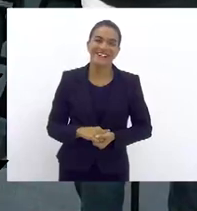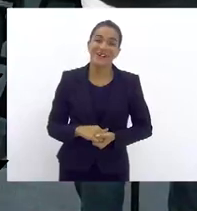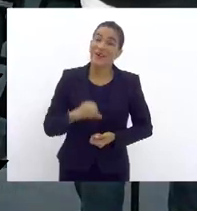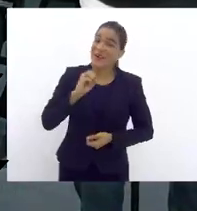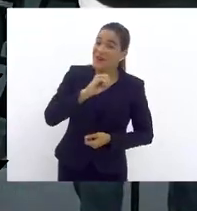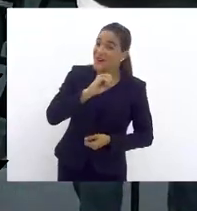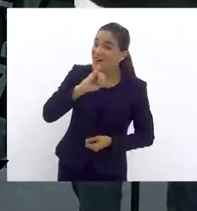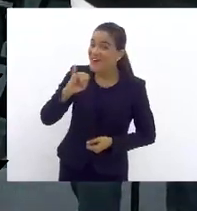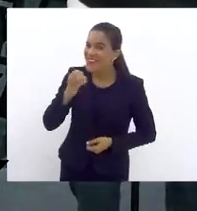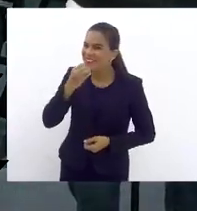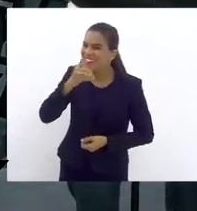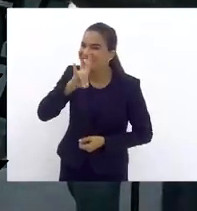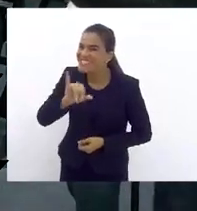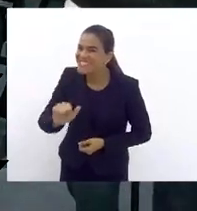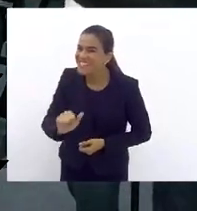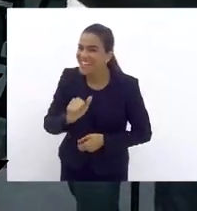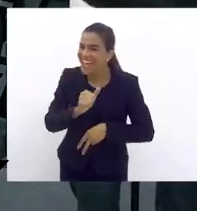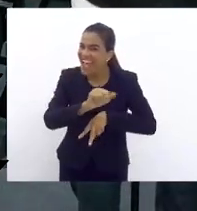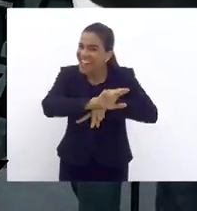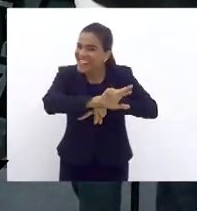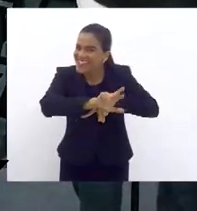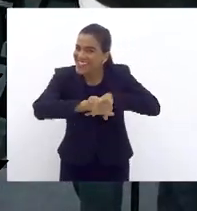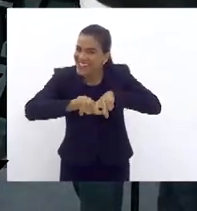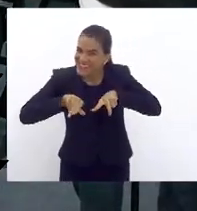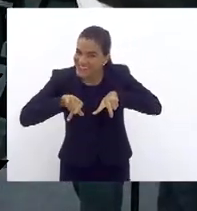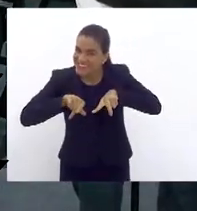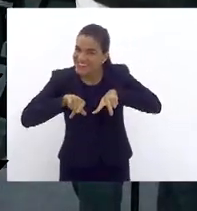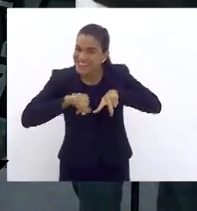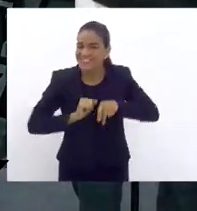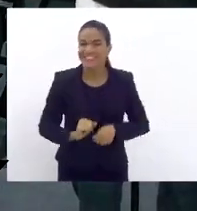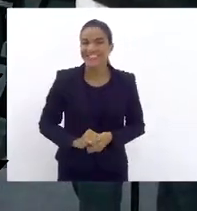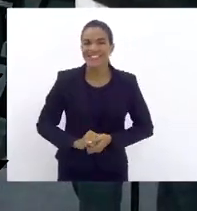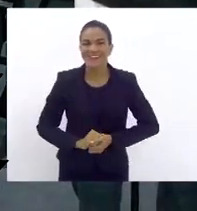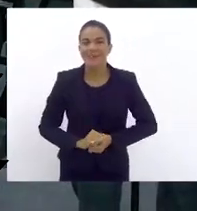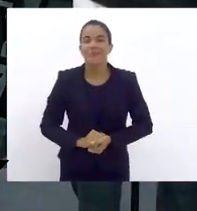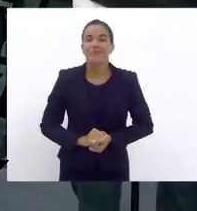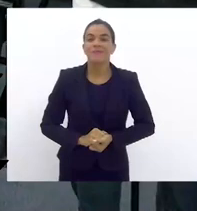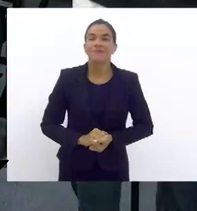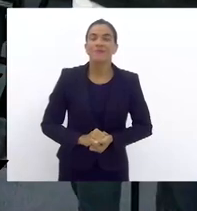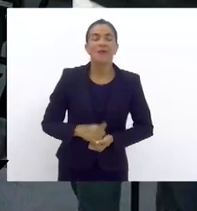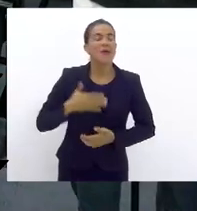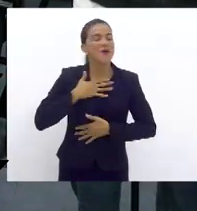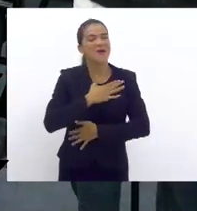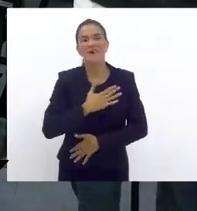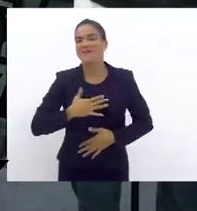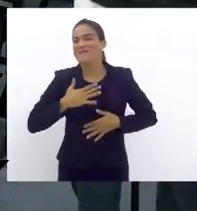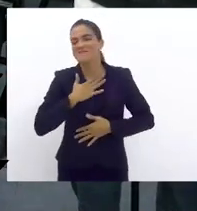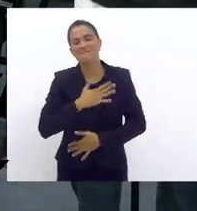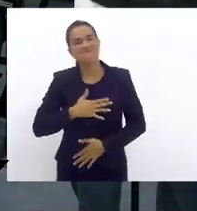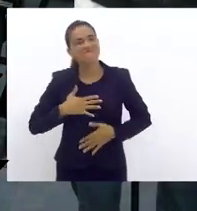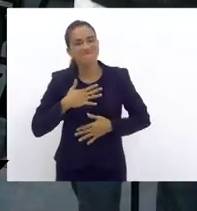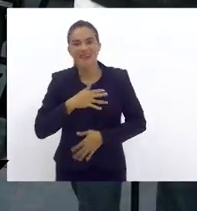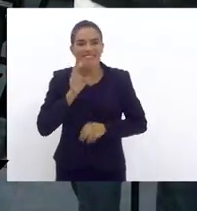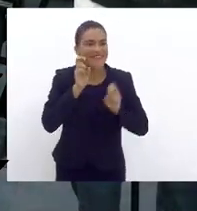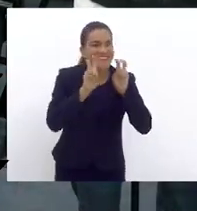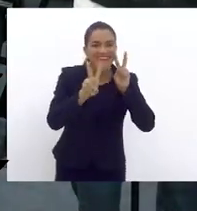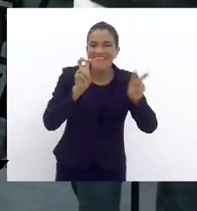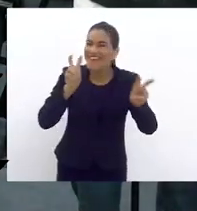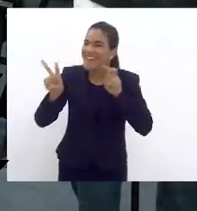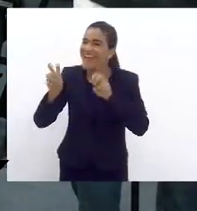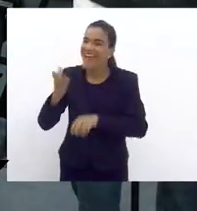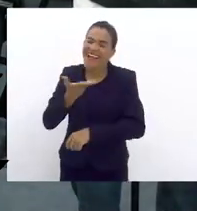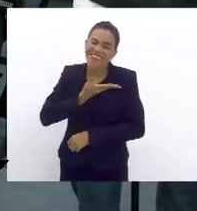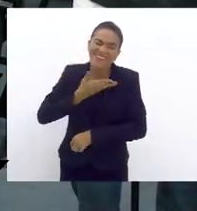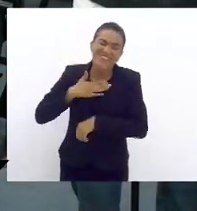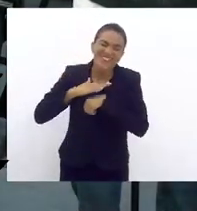Olá bom dia a todas e todos é um prazer rever amigas e amigos queridos